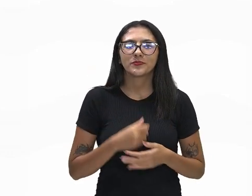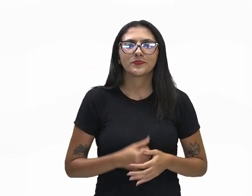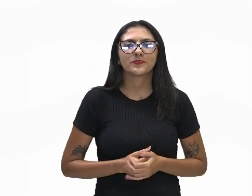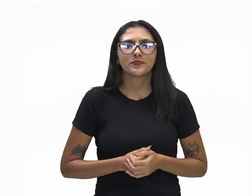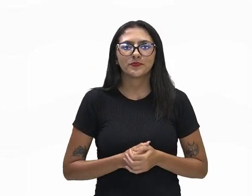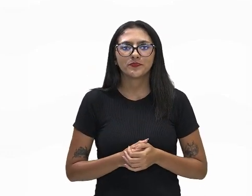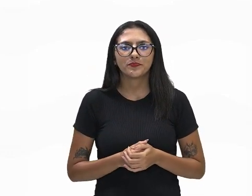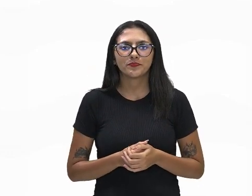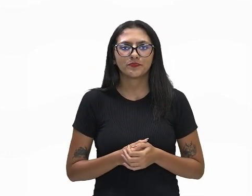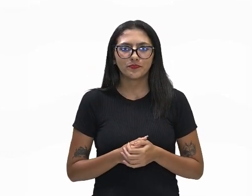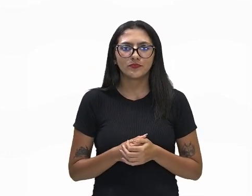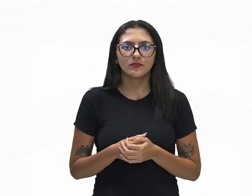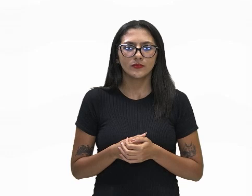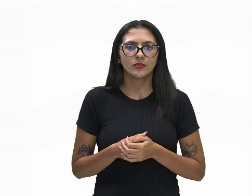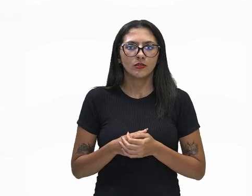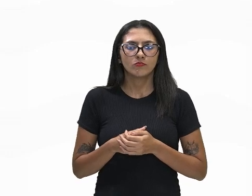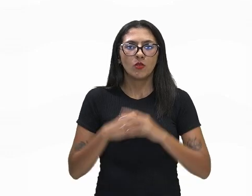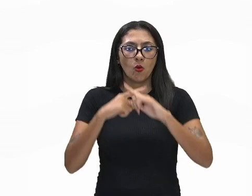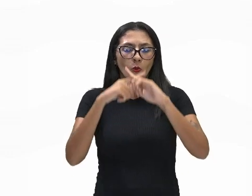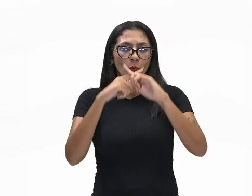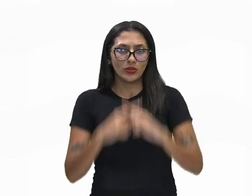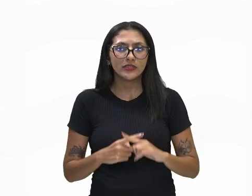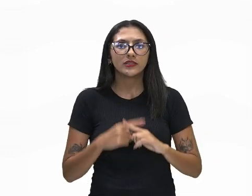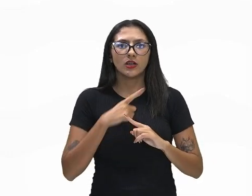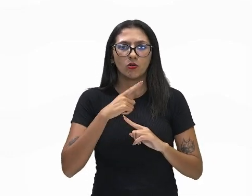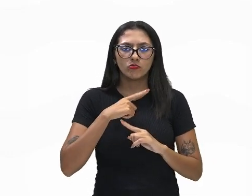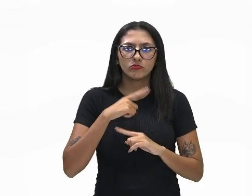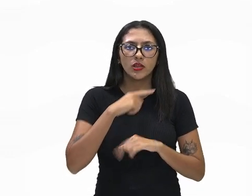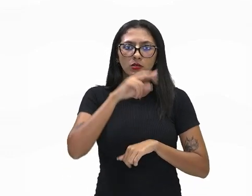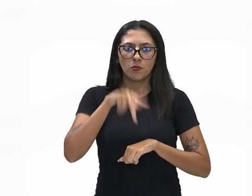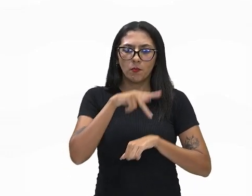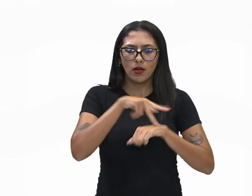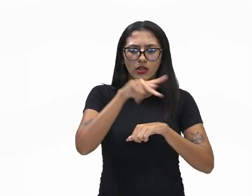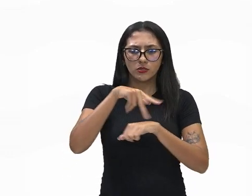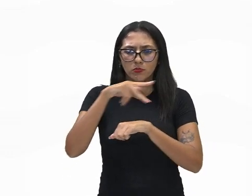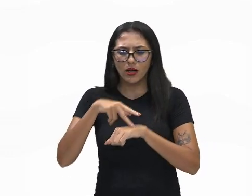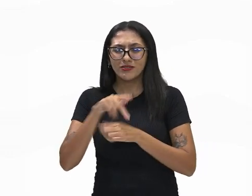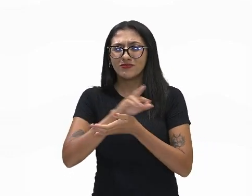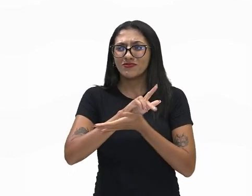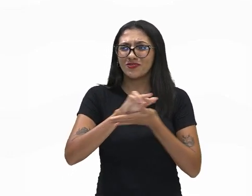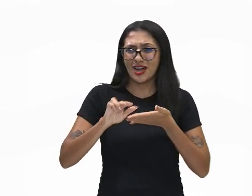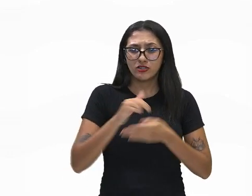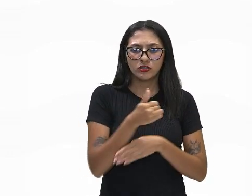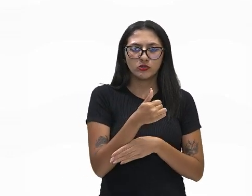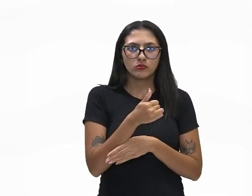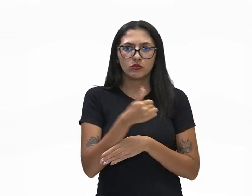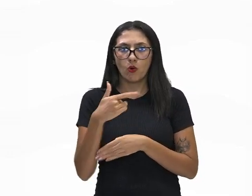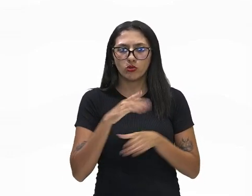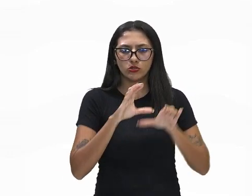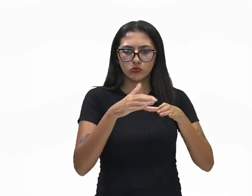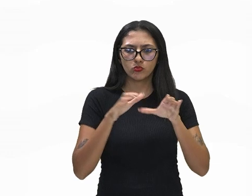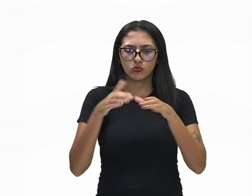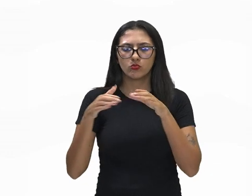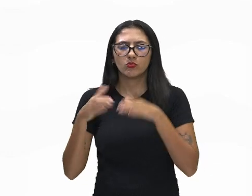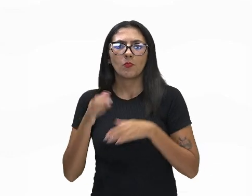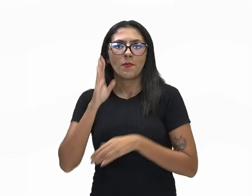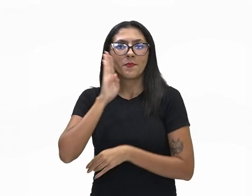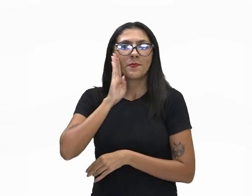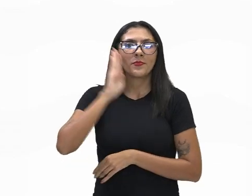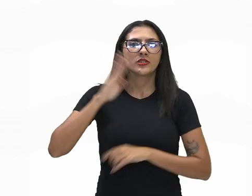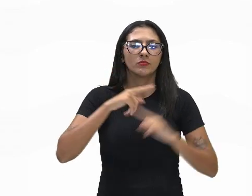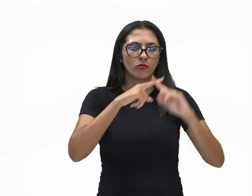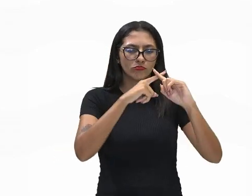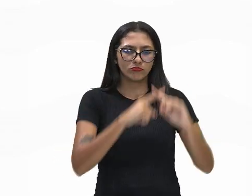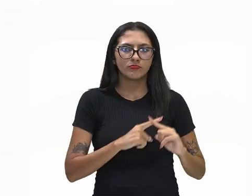cenário competitivo internacional composto aí por 12 ligas, 12 grandes ligas. As